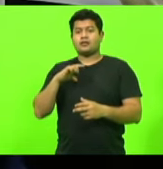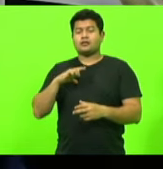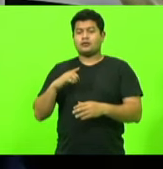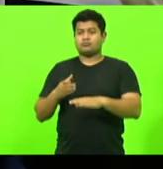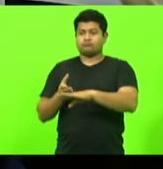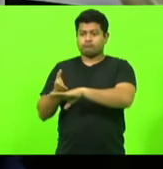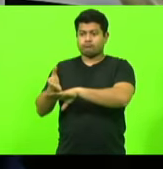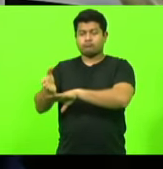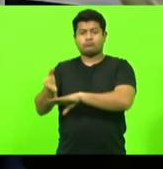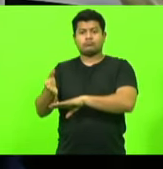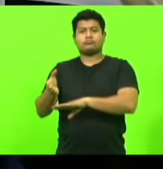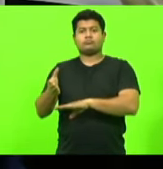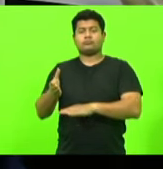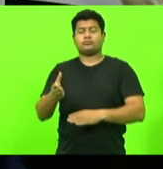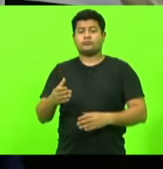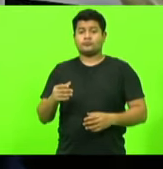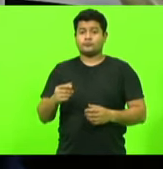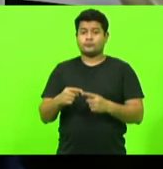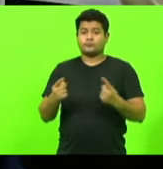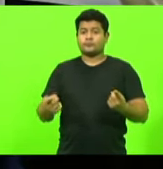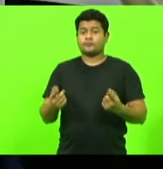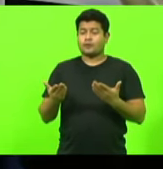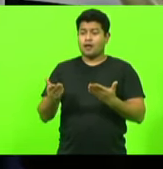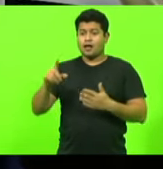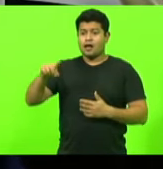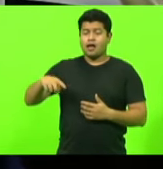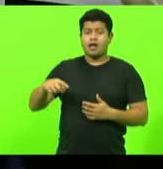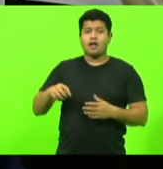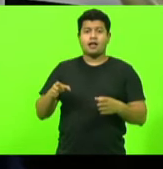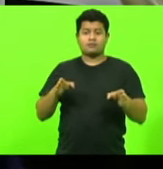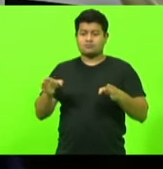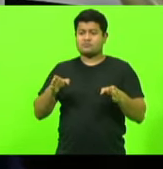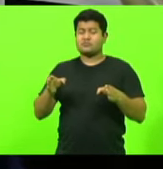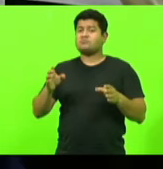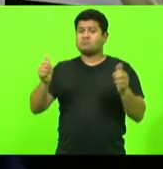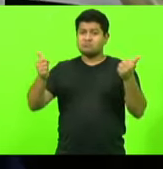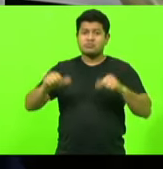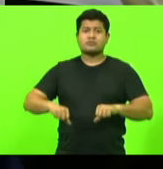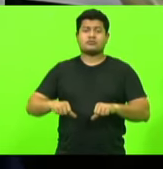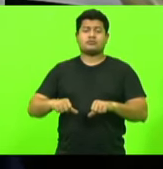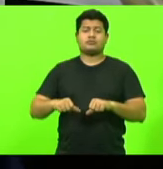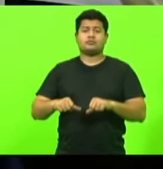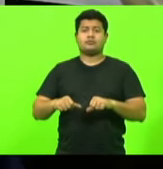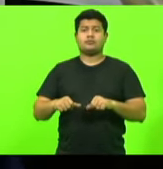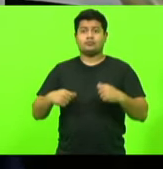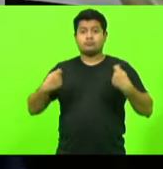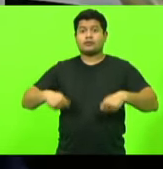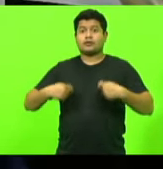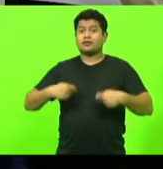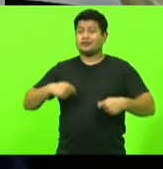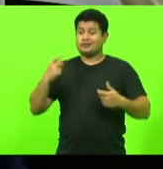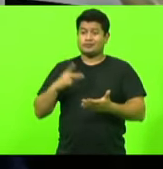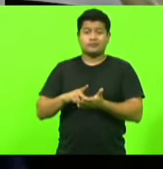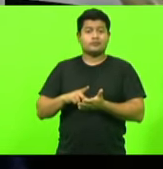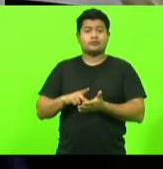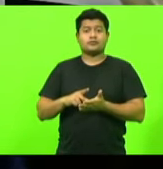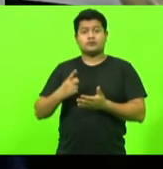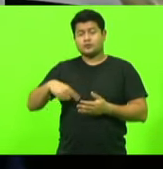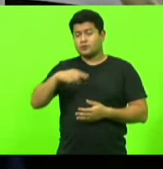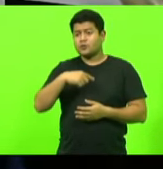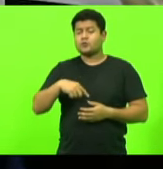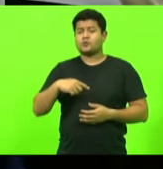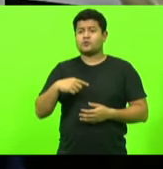a Joinville. Então, esse é o trecho pior, e esse é o trecho que realmente nós